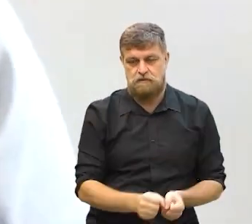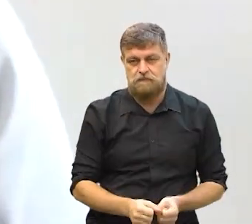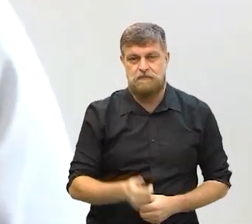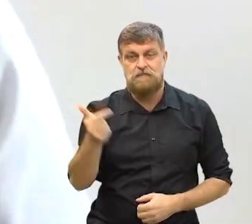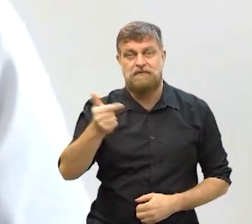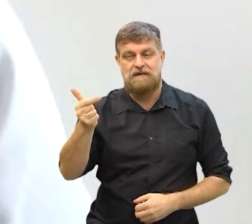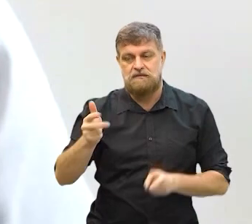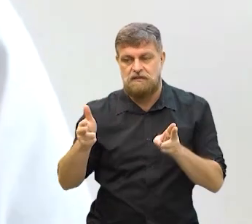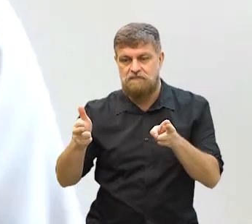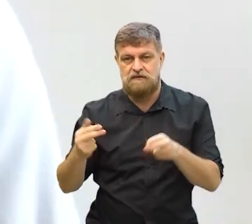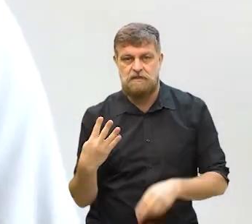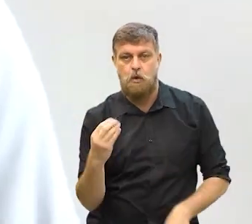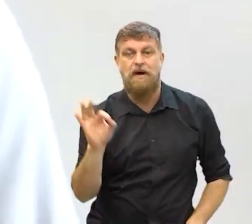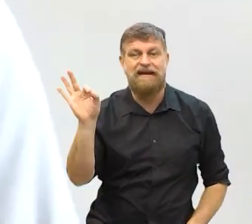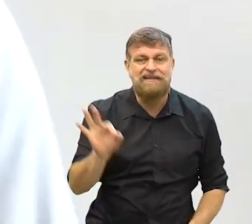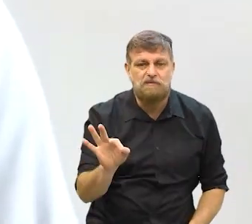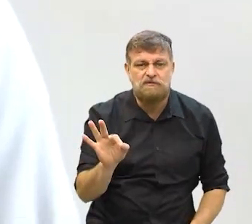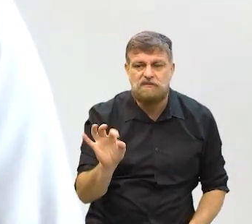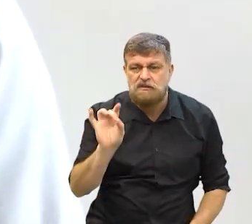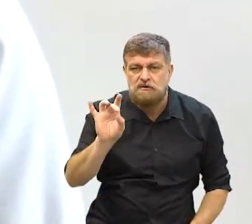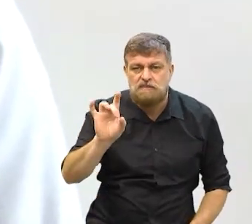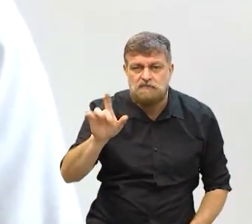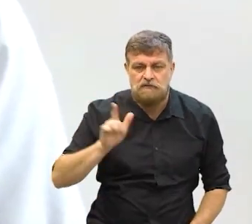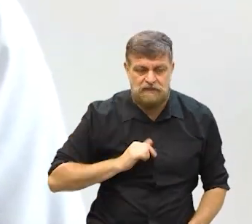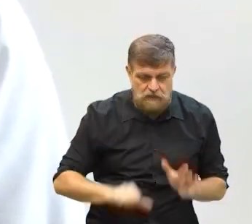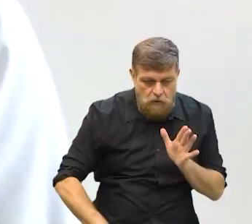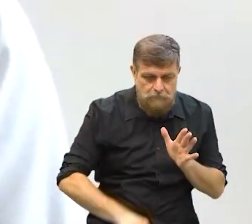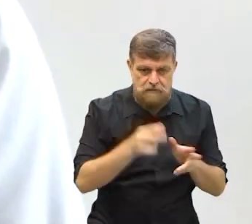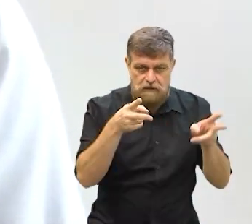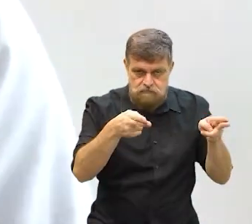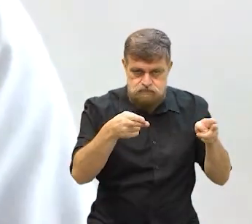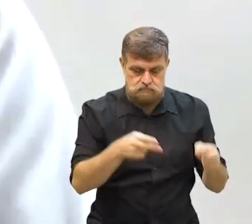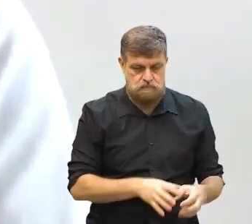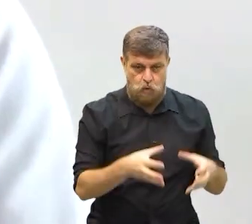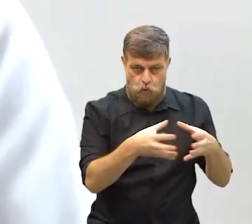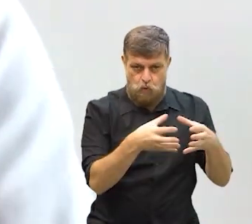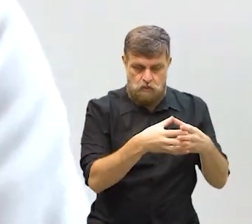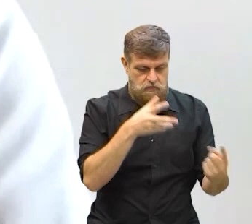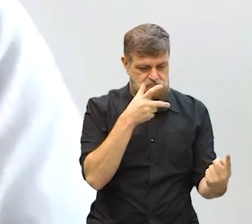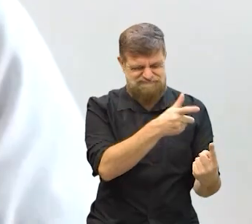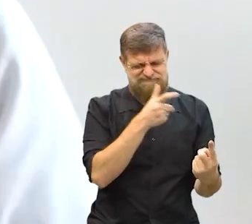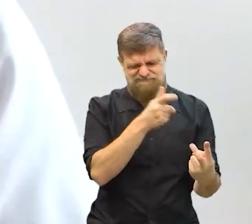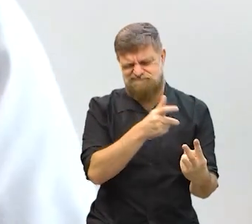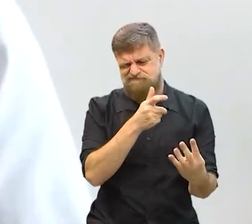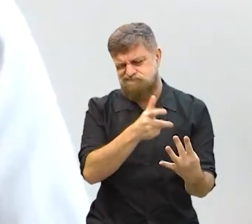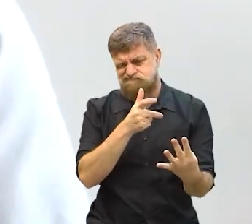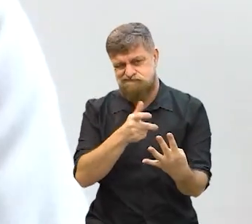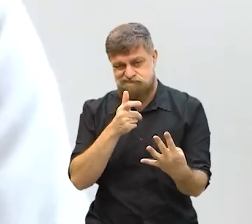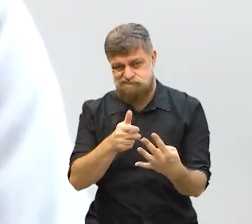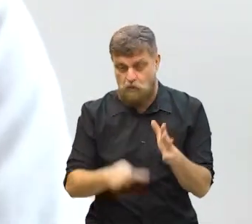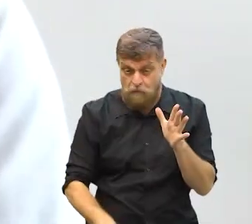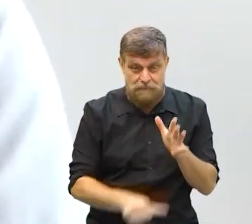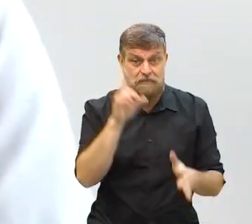na segunda fase, isso foi abaixo de 40%, então se vacinou numa primeira leva, num